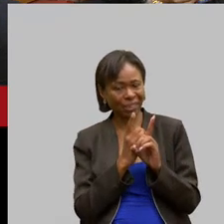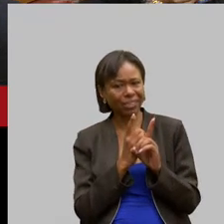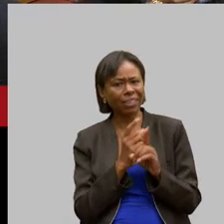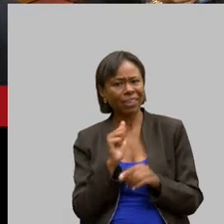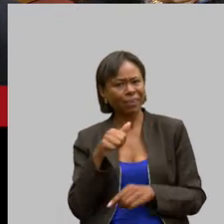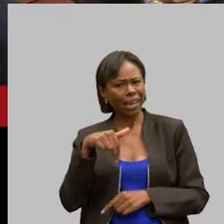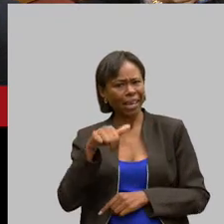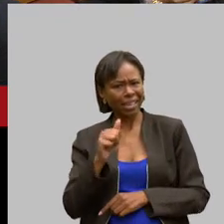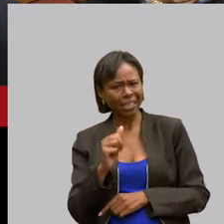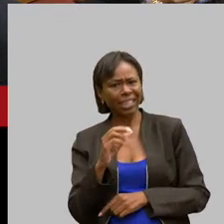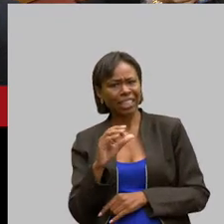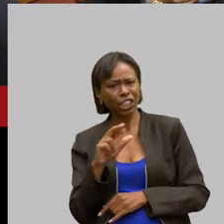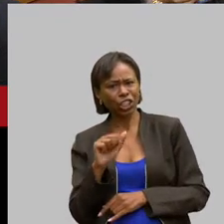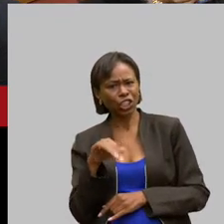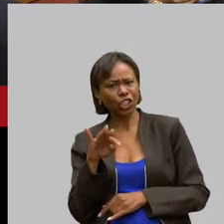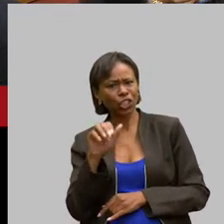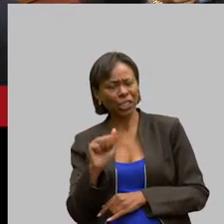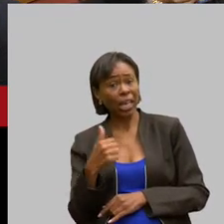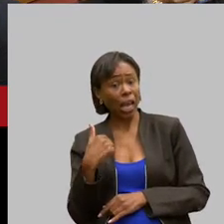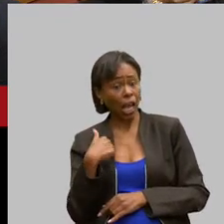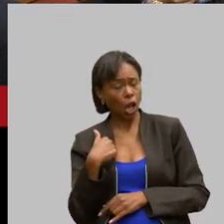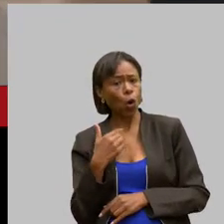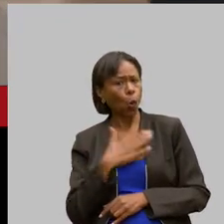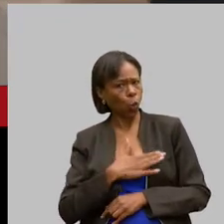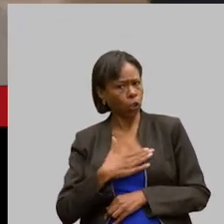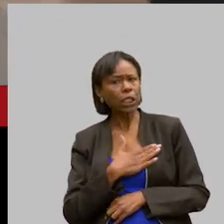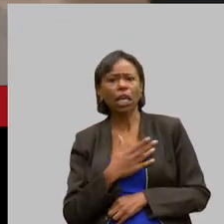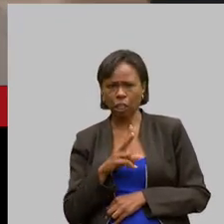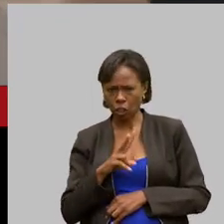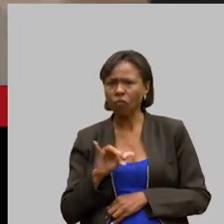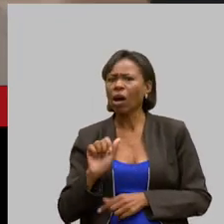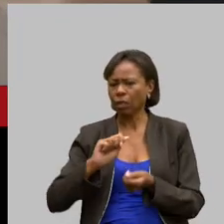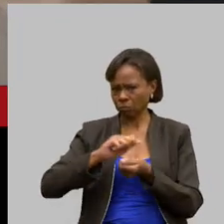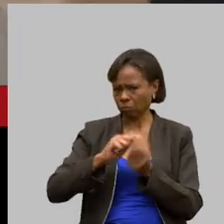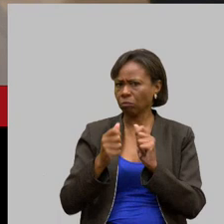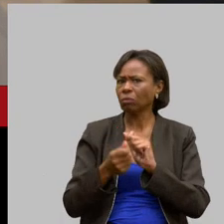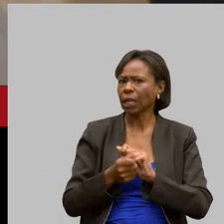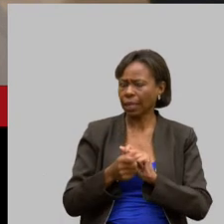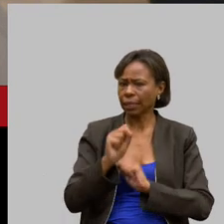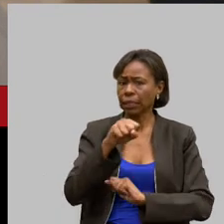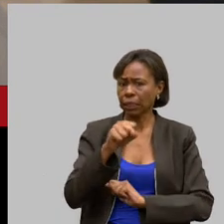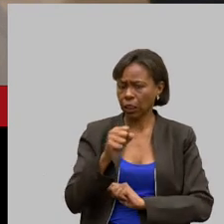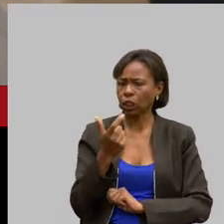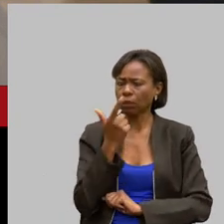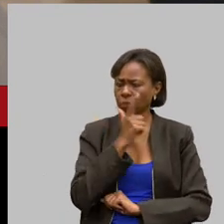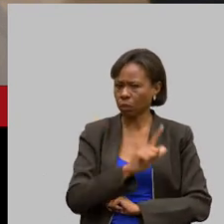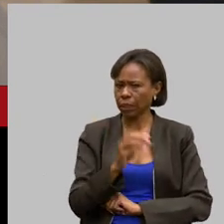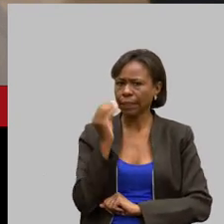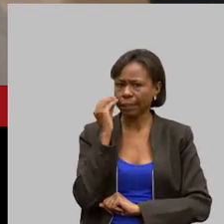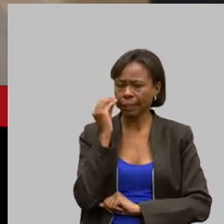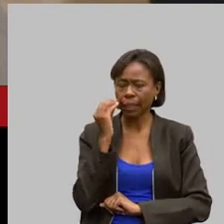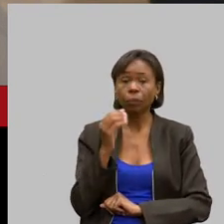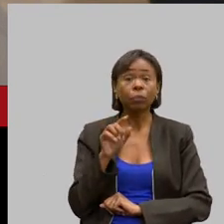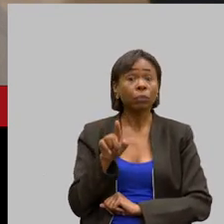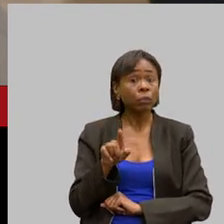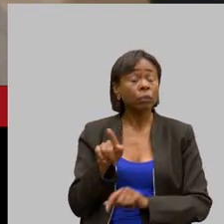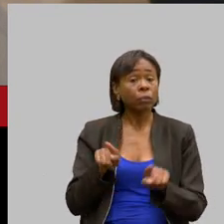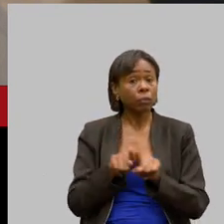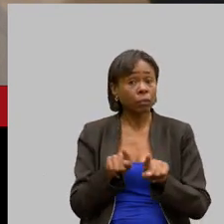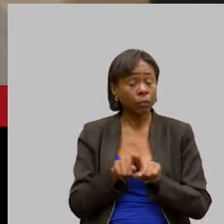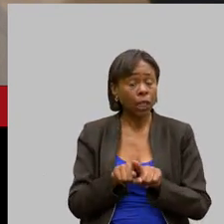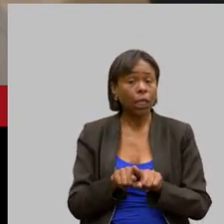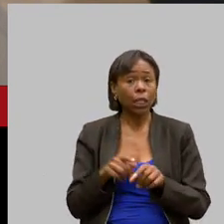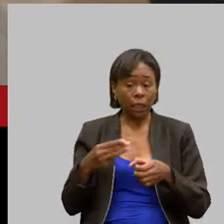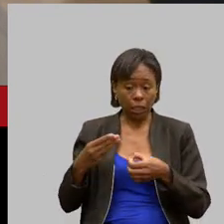vamos arumar o recurso e vai ter aqui um lugar pra gente fazer o atendimento e tem outra coisa viu gente que é importante frisar eh nos